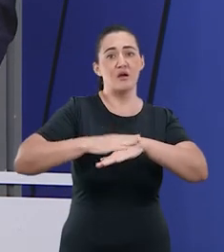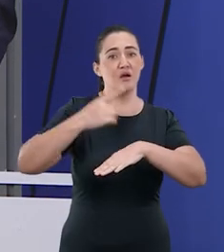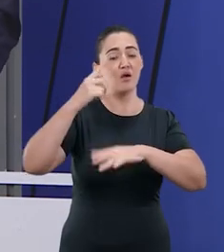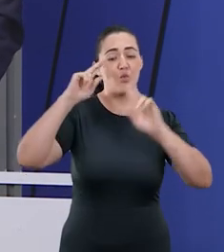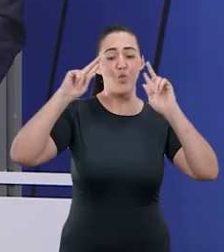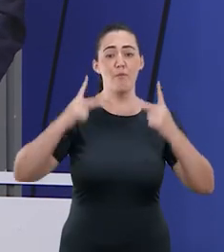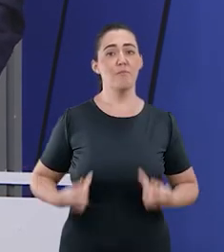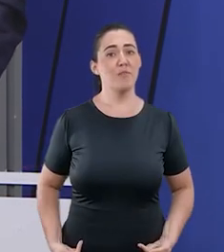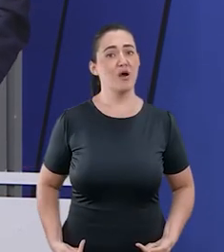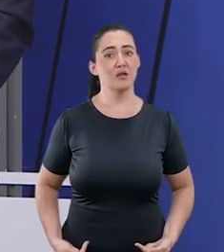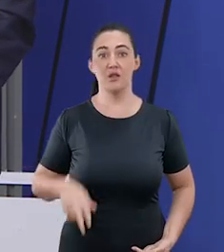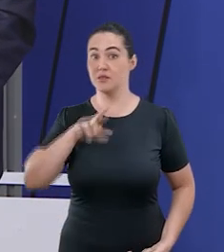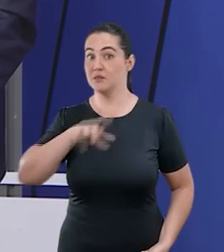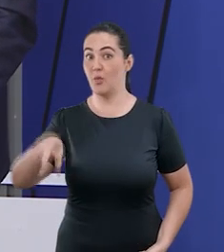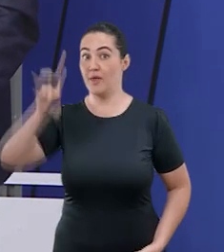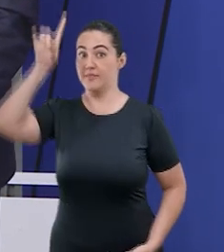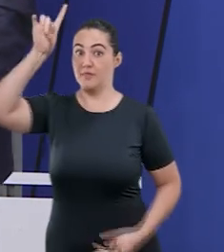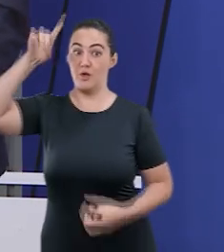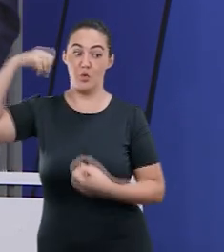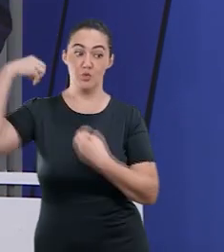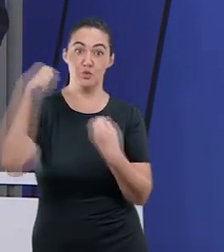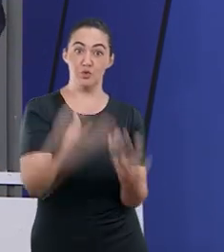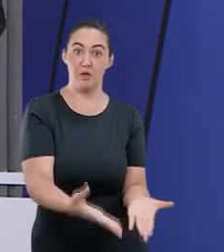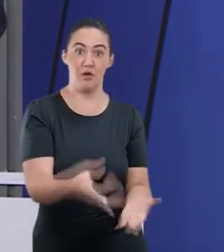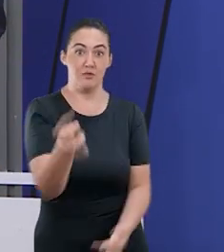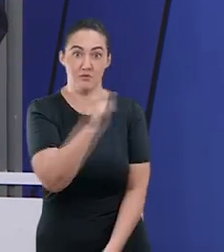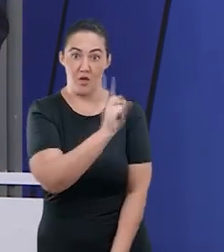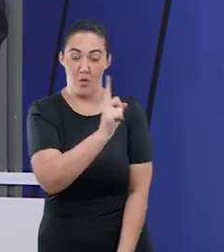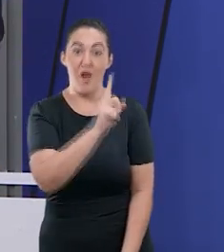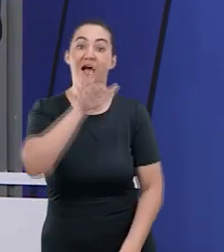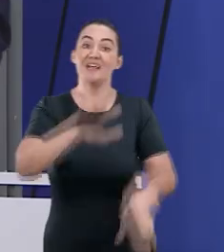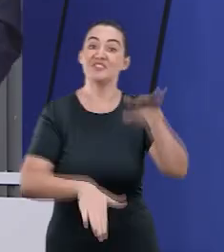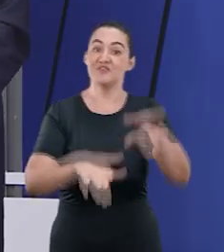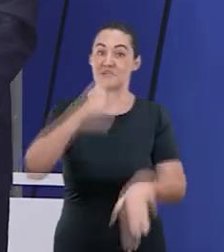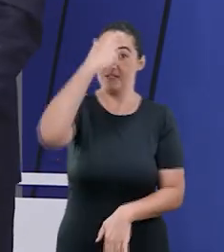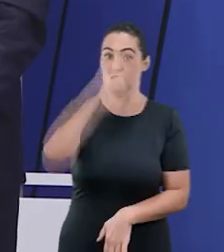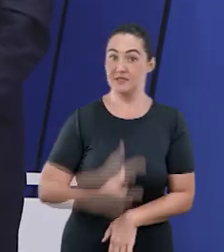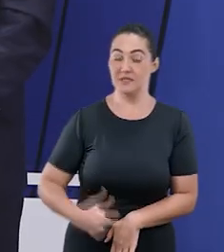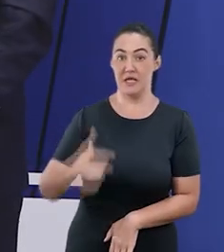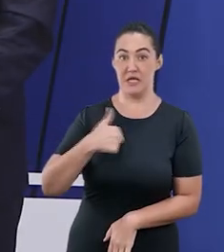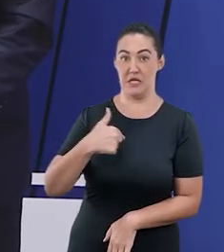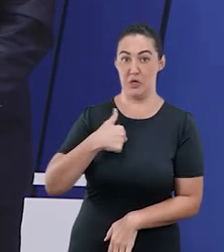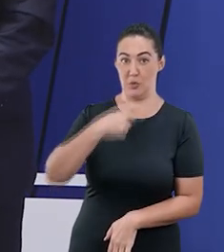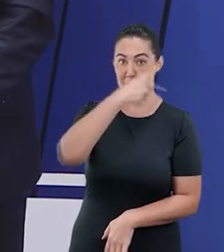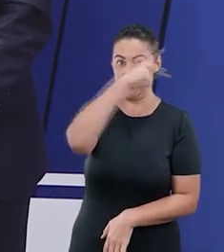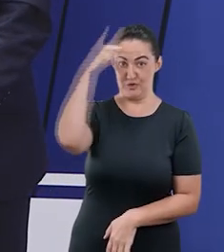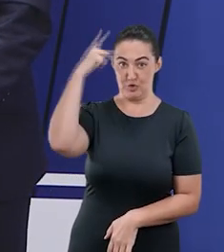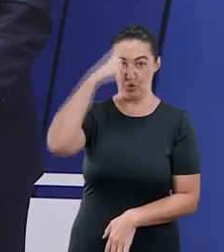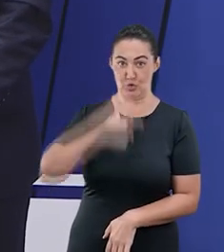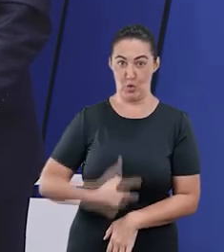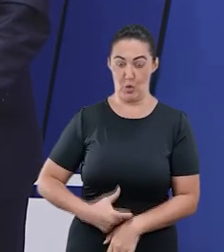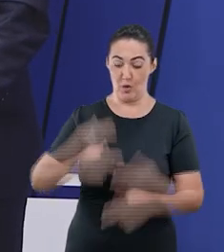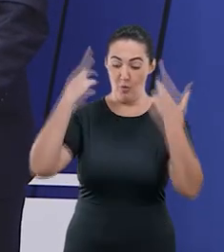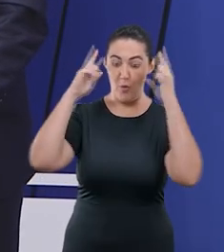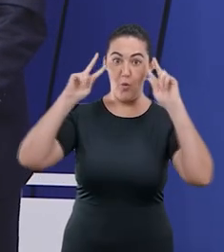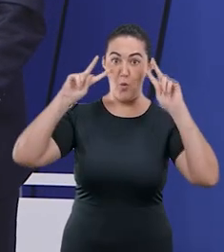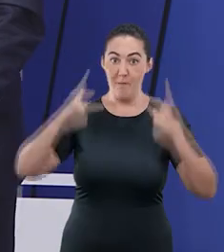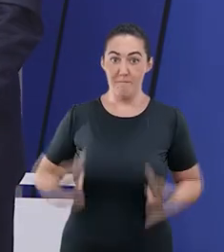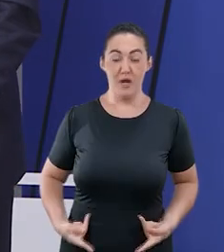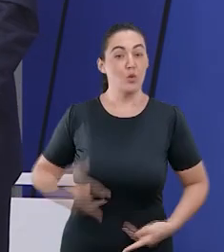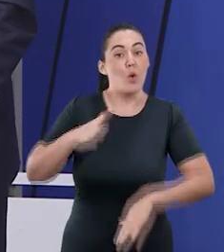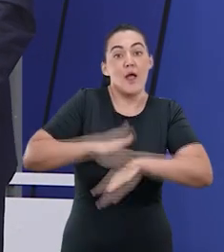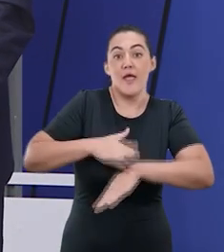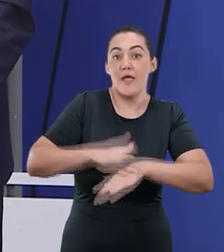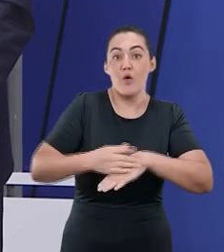não doutrinas divinas. Então, o ser humano, às vezes, assume o papel de Deus e estabelece doutrinas que não